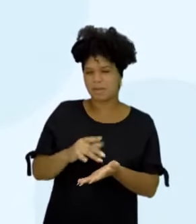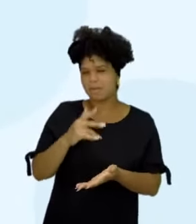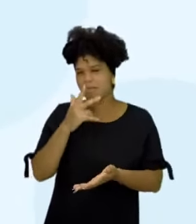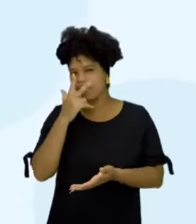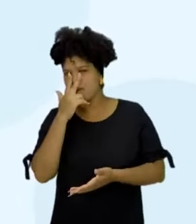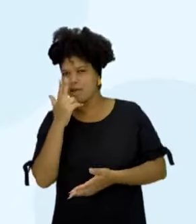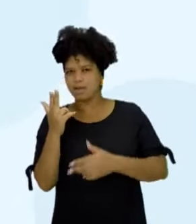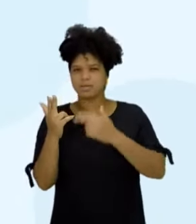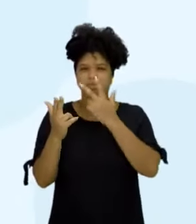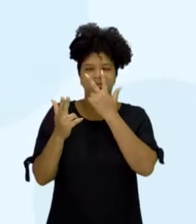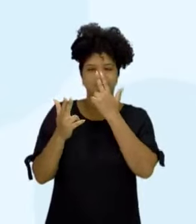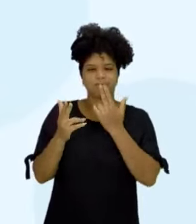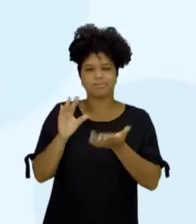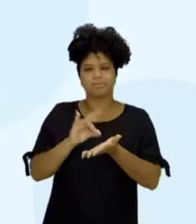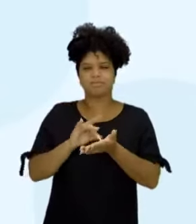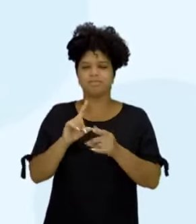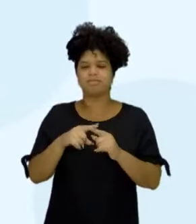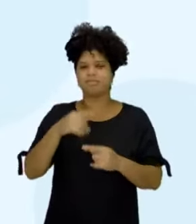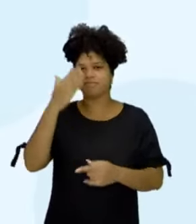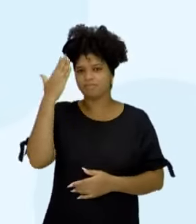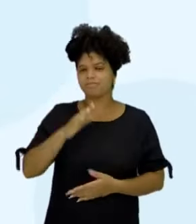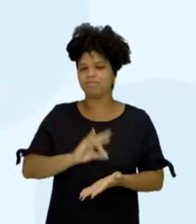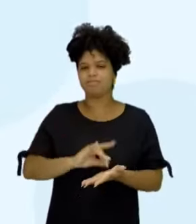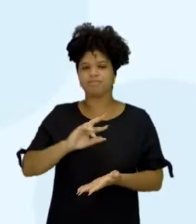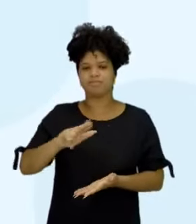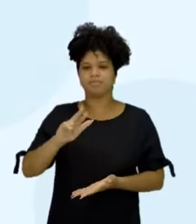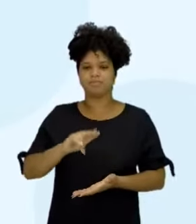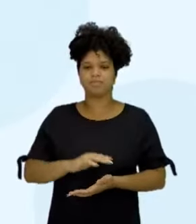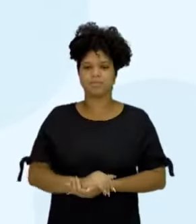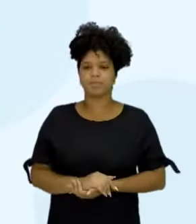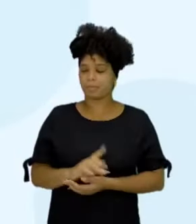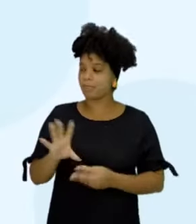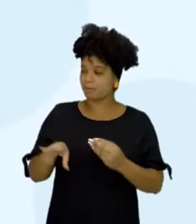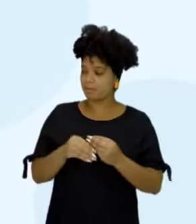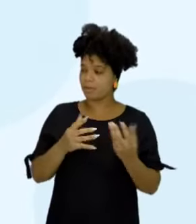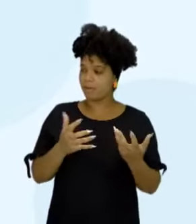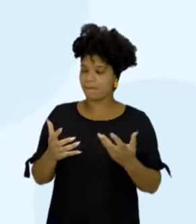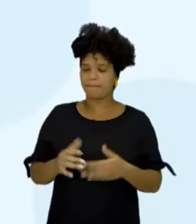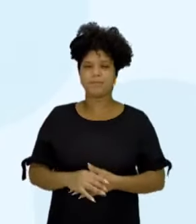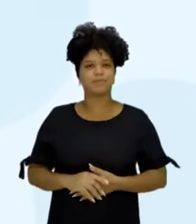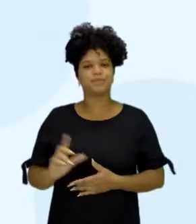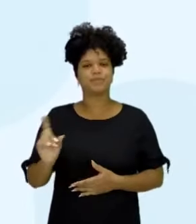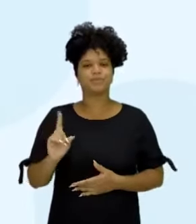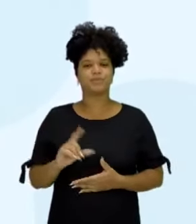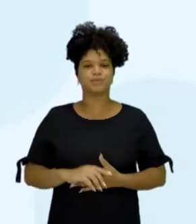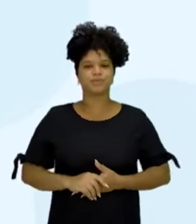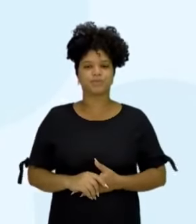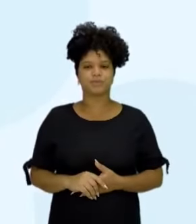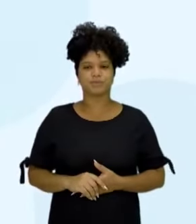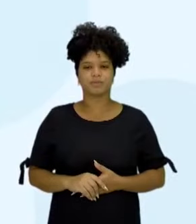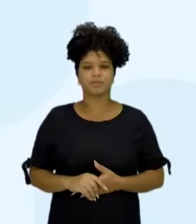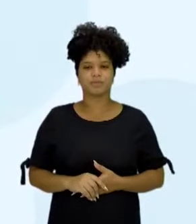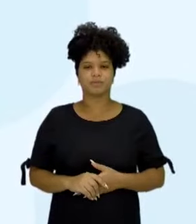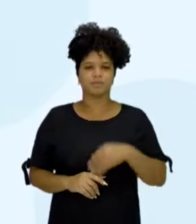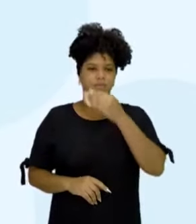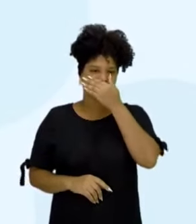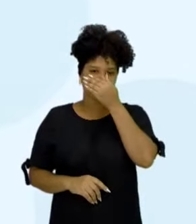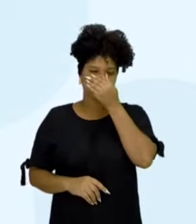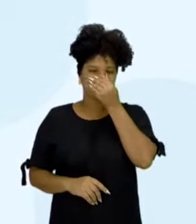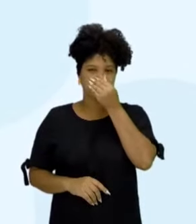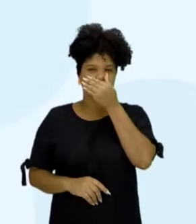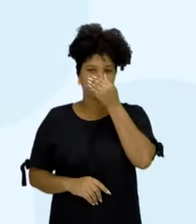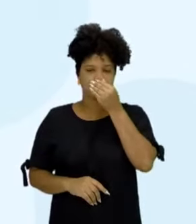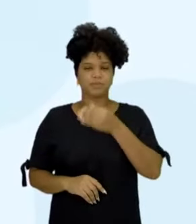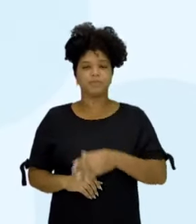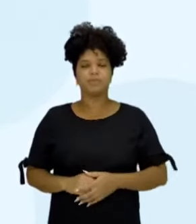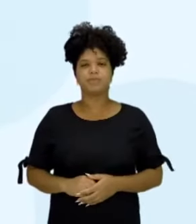mas não é comprovado cientificamente. Quer completar alguma coisa? Não. Então, olha lá, a gente já começa o warm-up